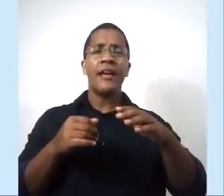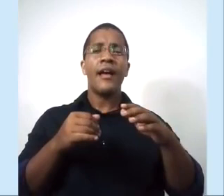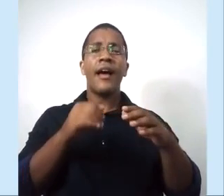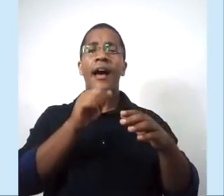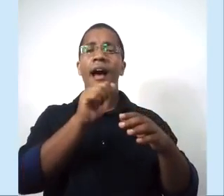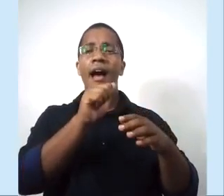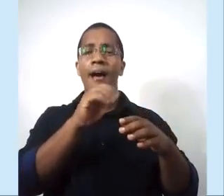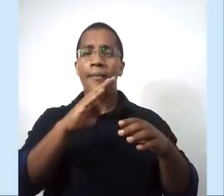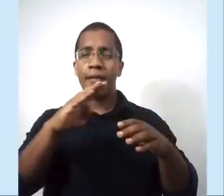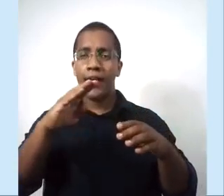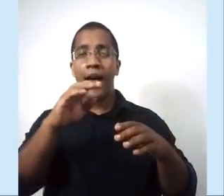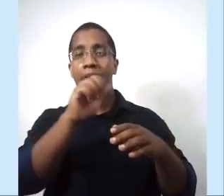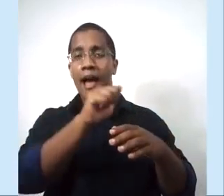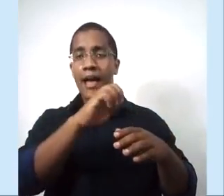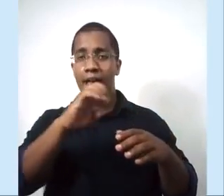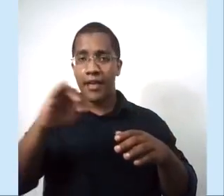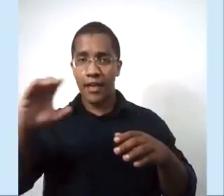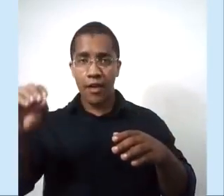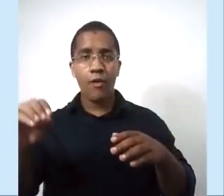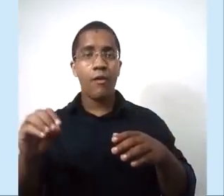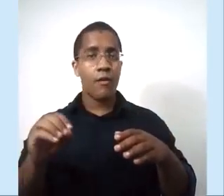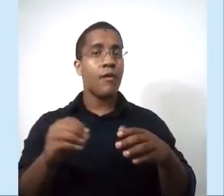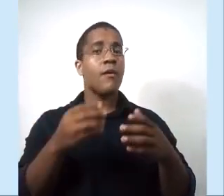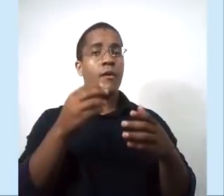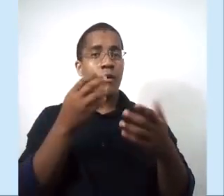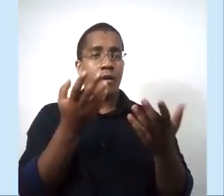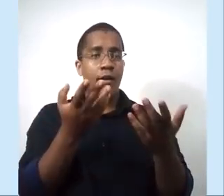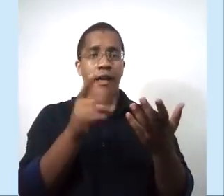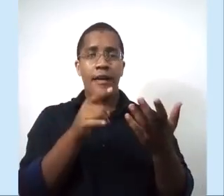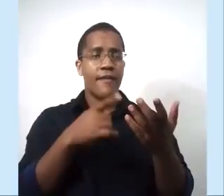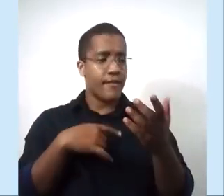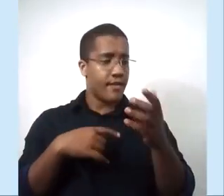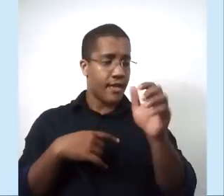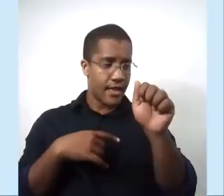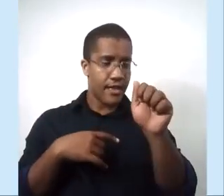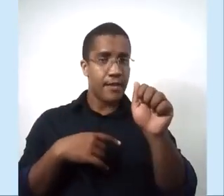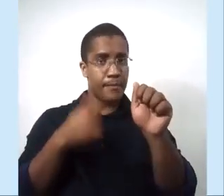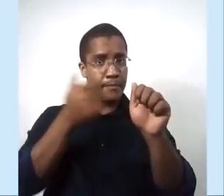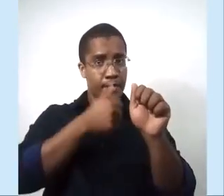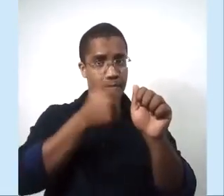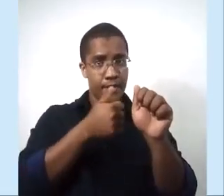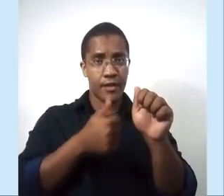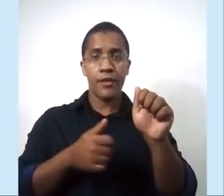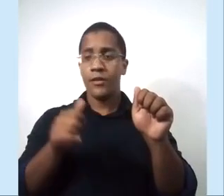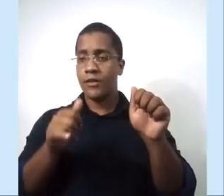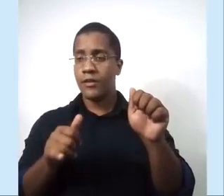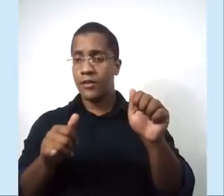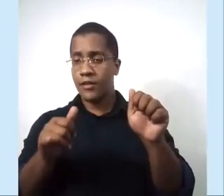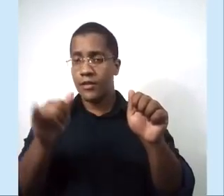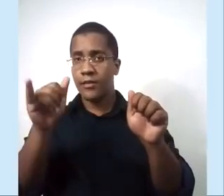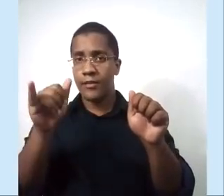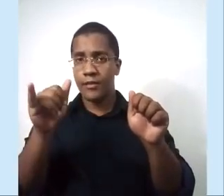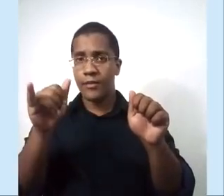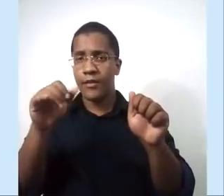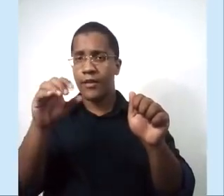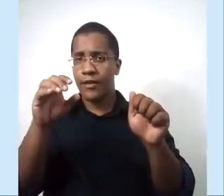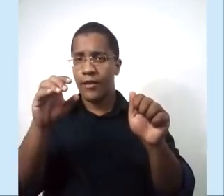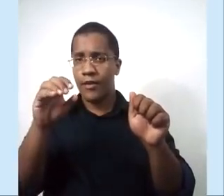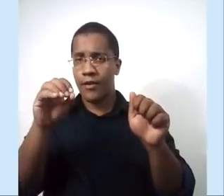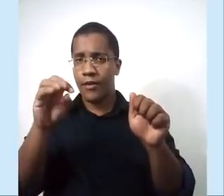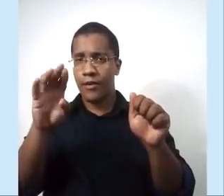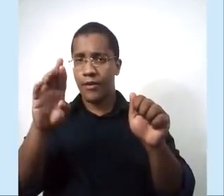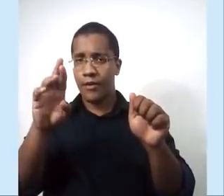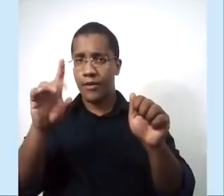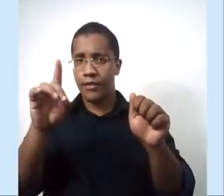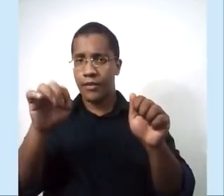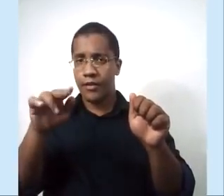vem primeiro. Então, abscissa, ordenada. Certo? X é a abscissa, Y é as ordenadas.